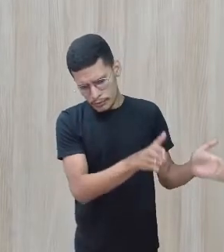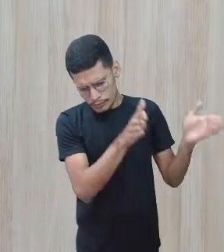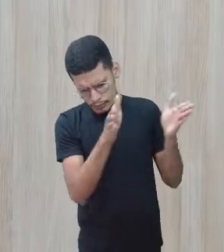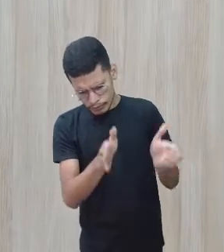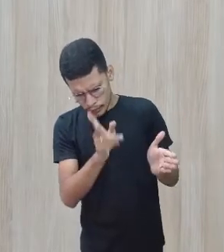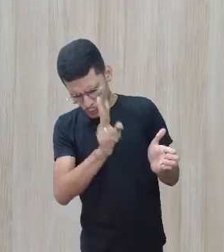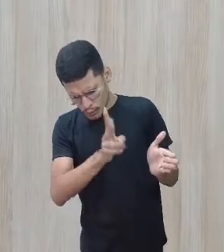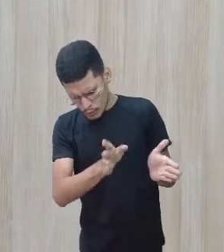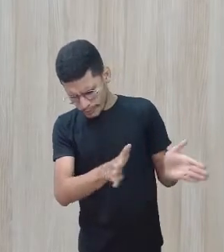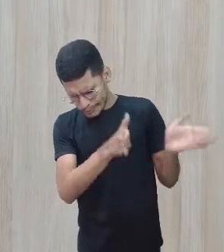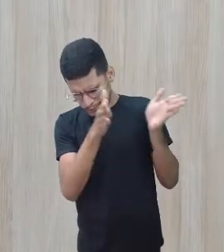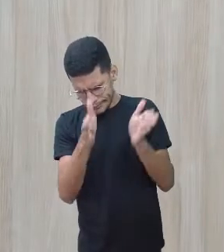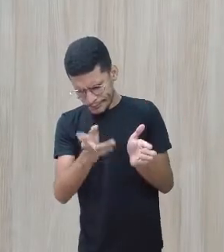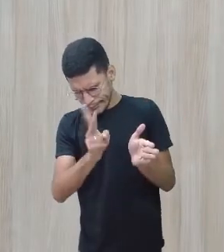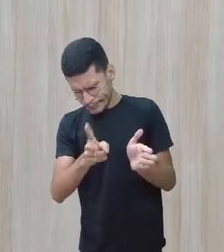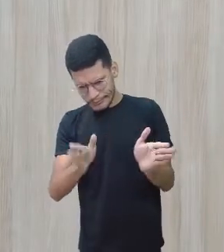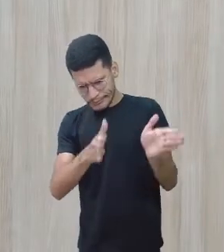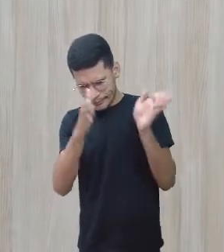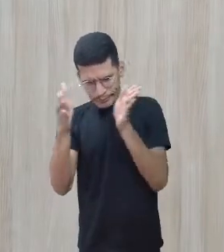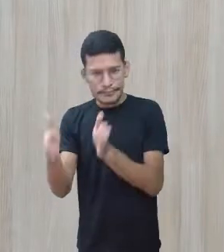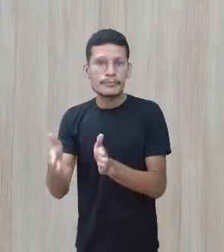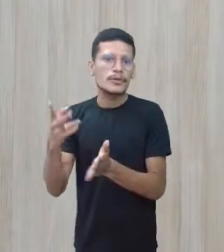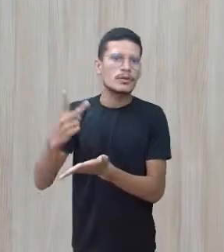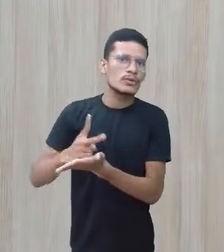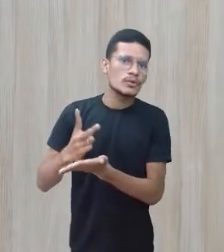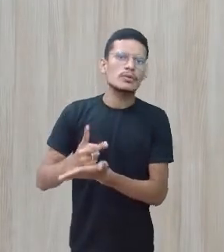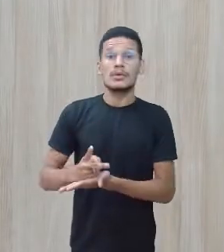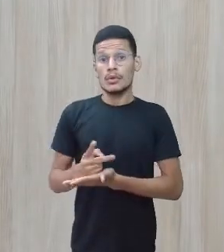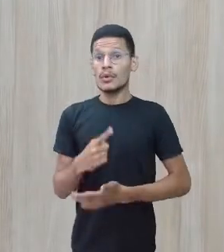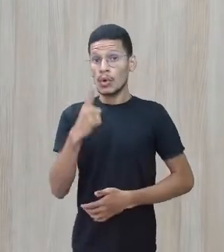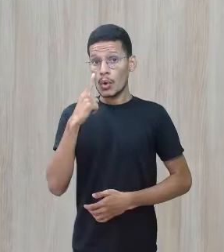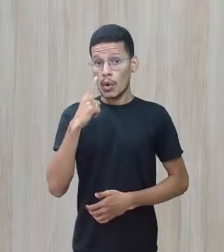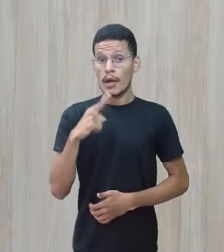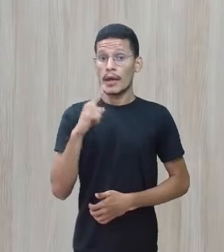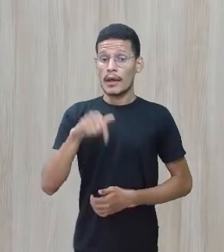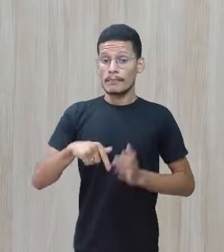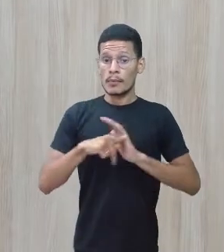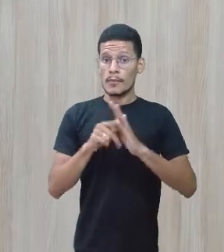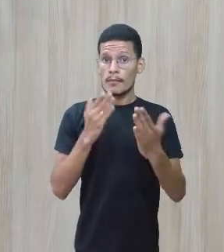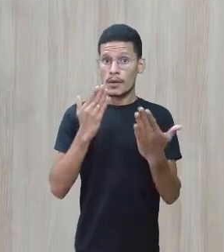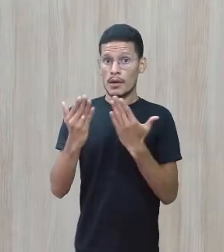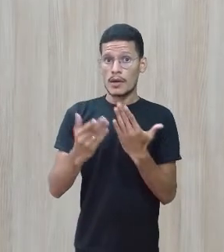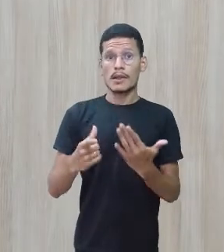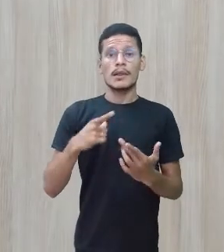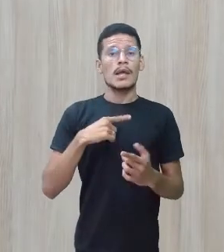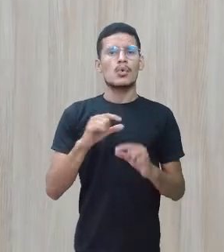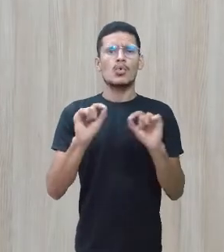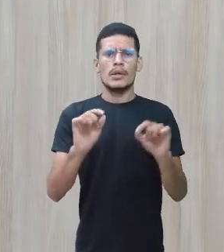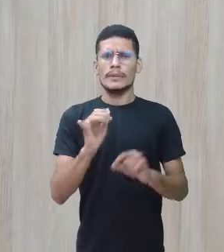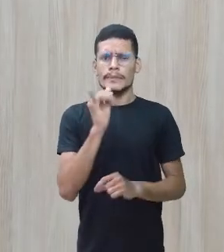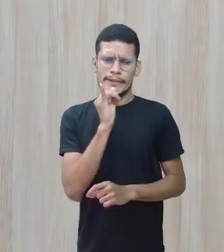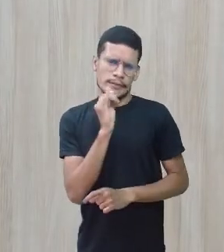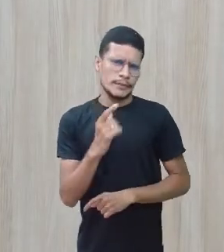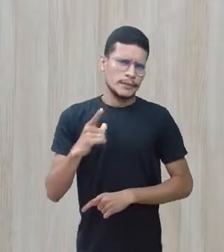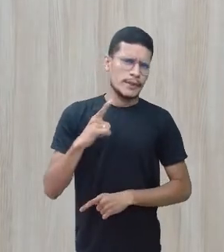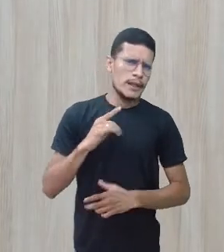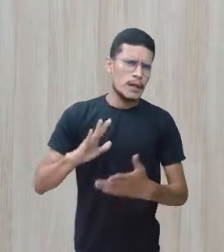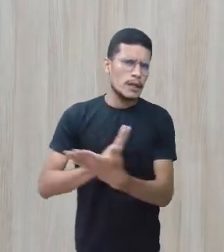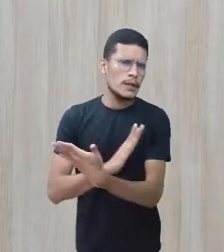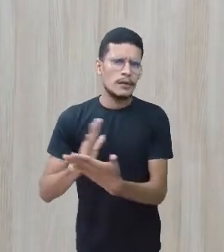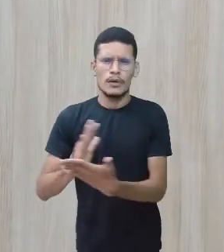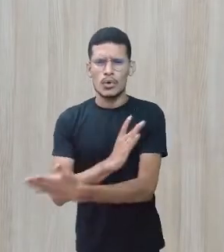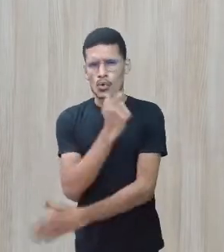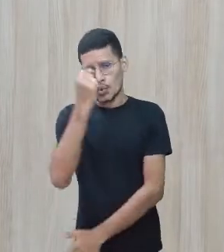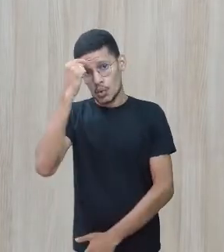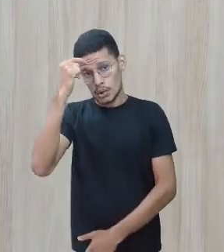que vai para Z, e a gente vai acompanhando. Quando eu falo que é um tempo psicológico, a gente vai ter um fluxo de consciência, né? A